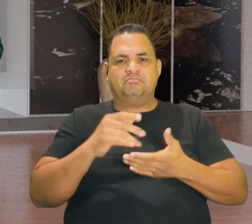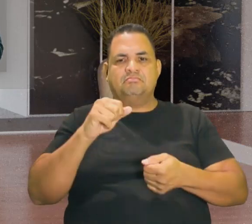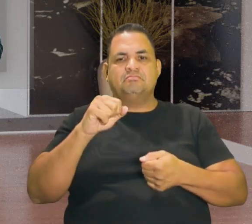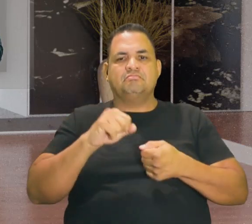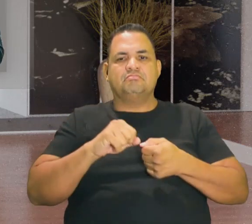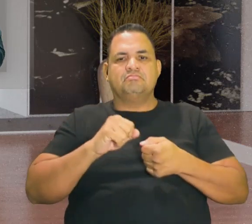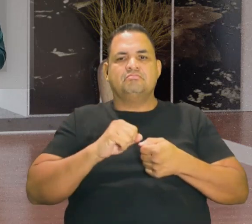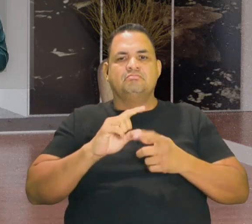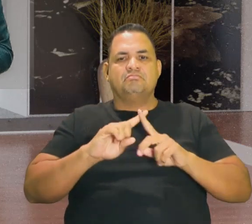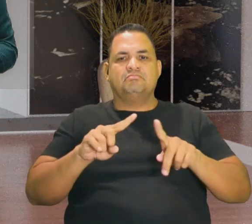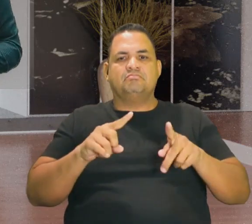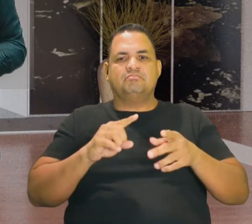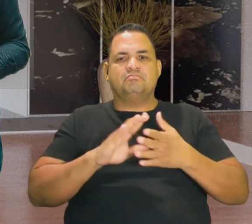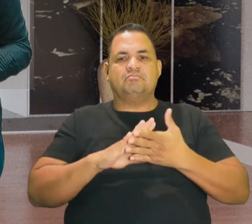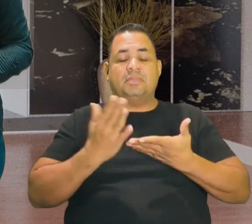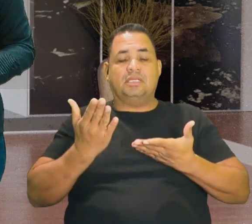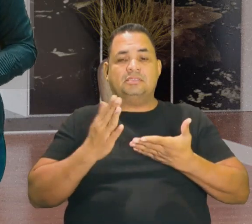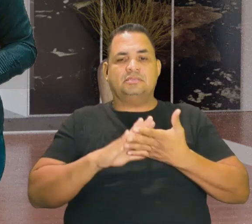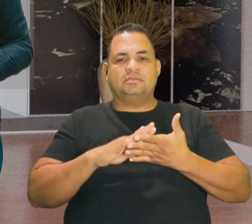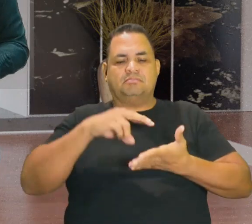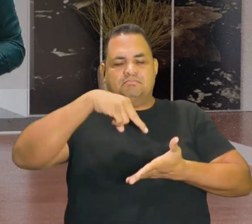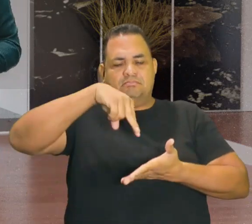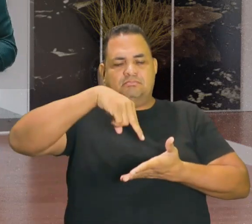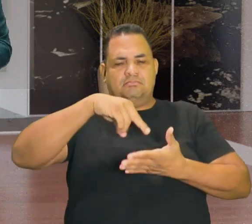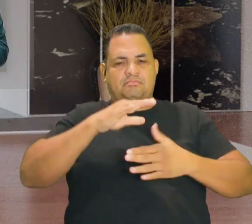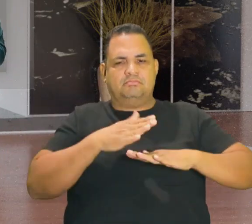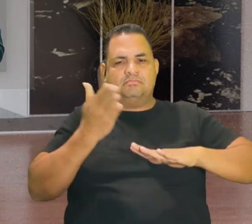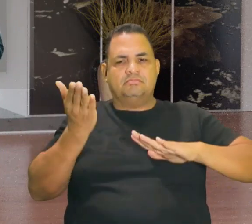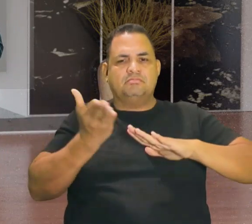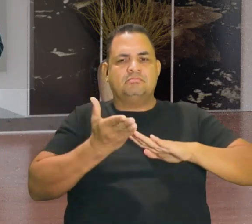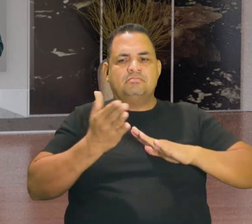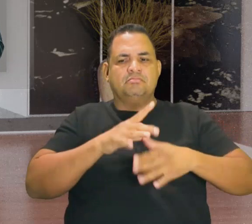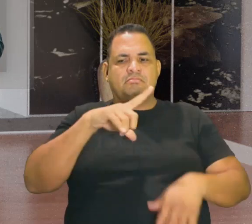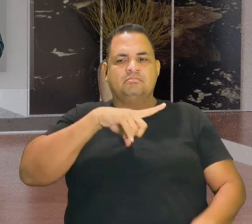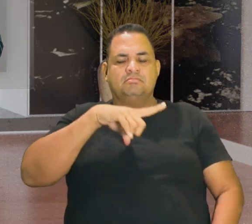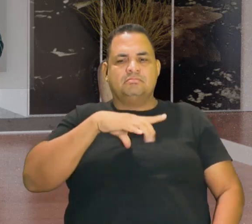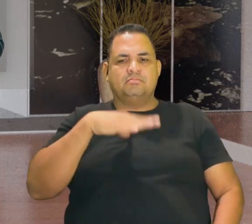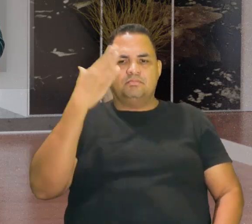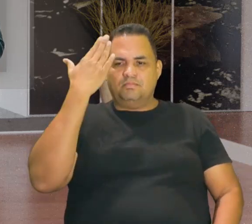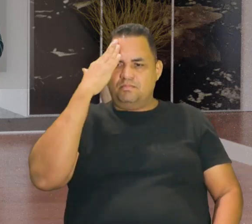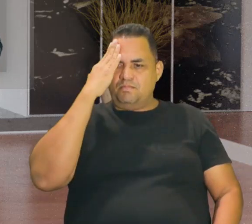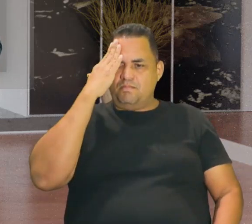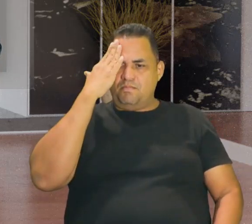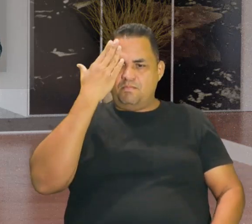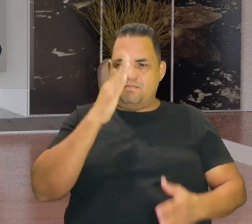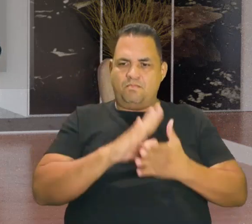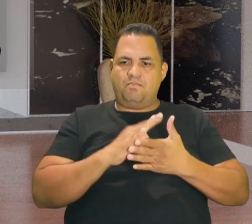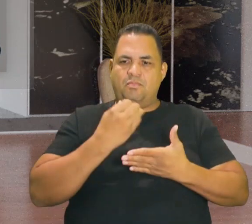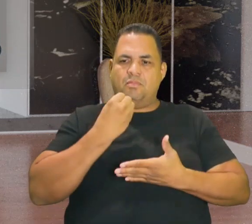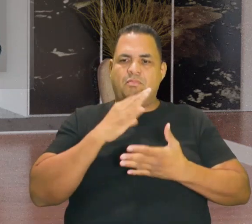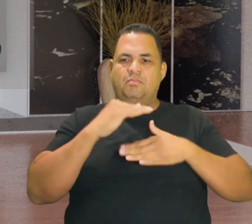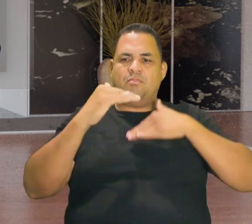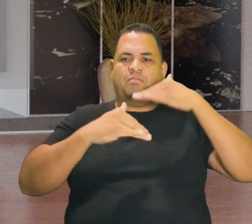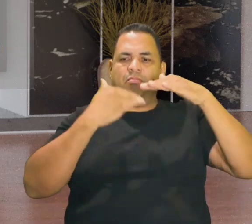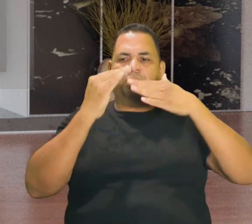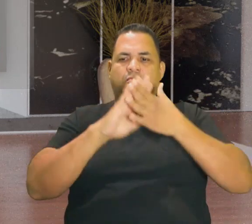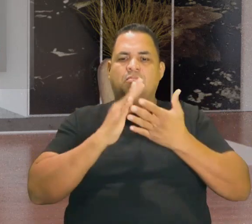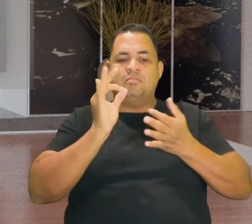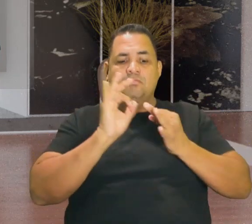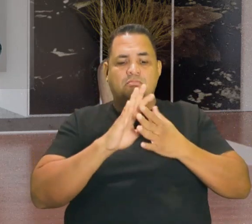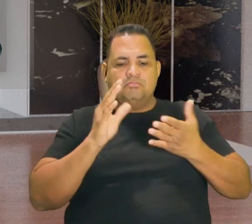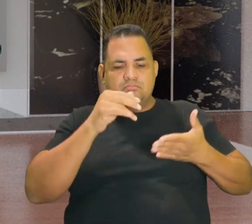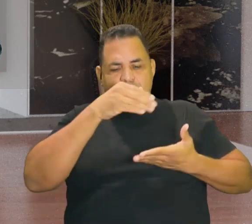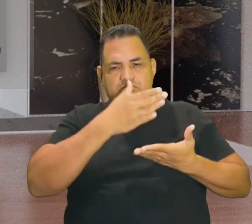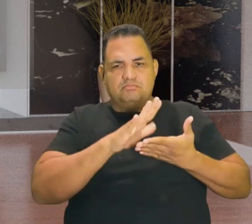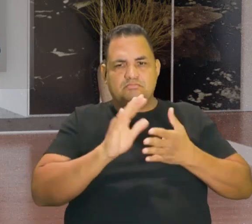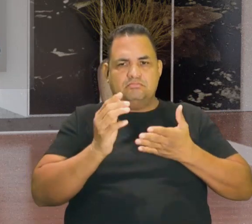porém a dança contemporânea exige compreender ter bom desenvolvimento nas coreografias